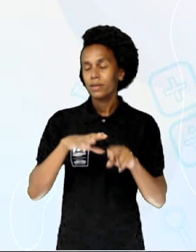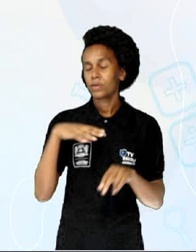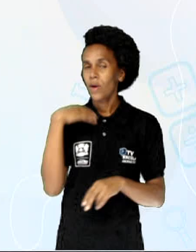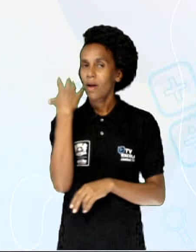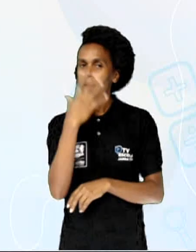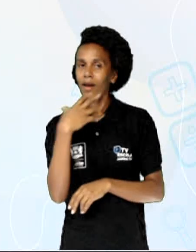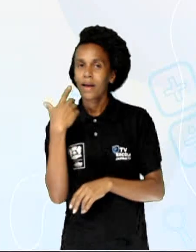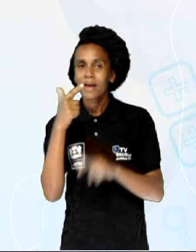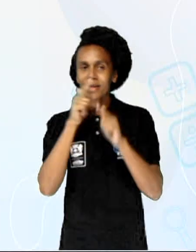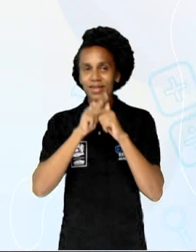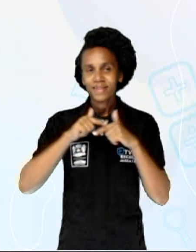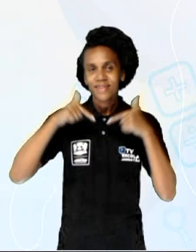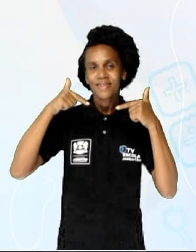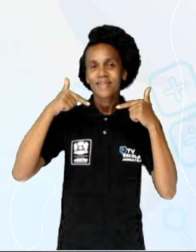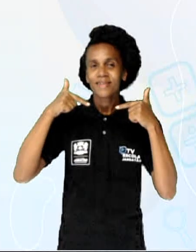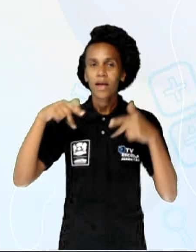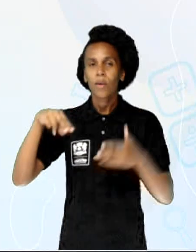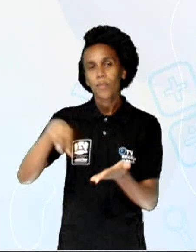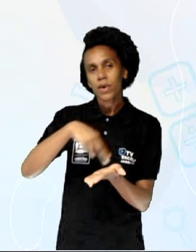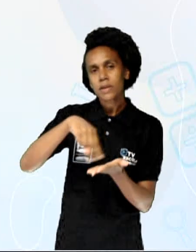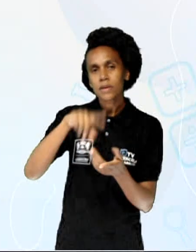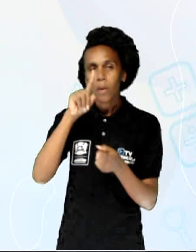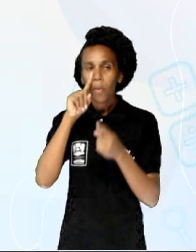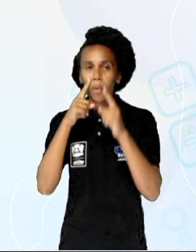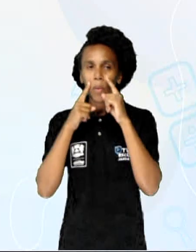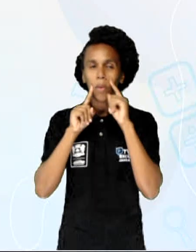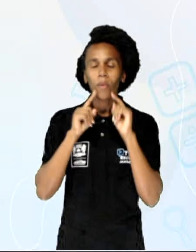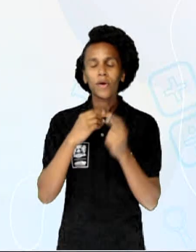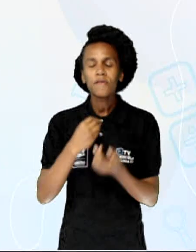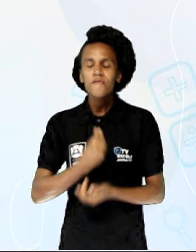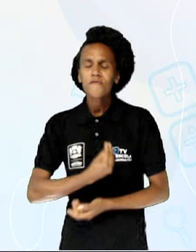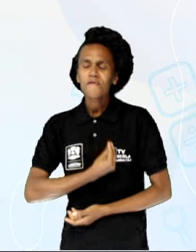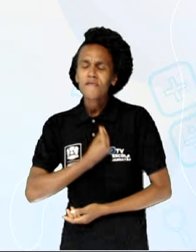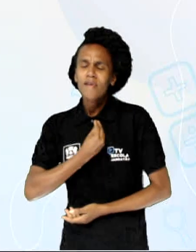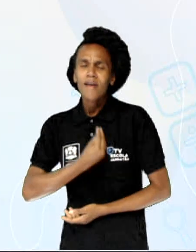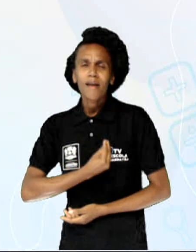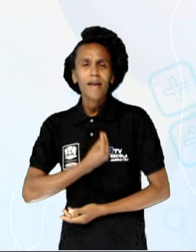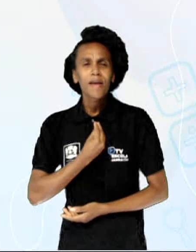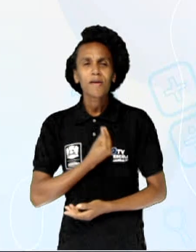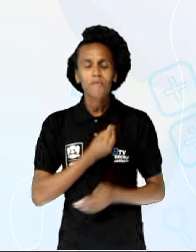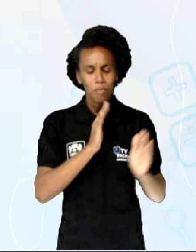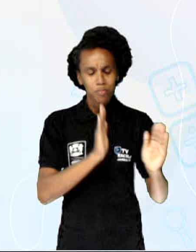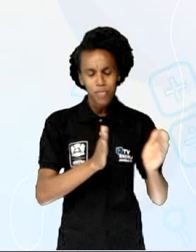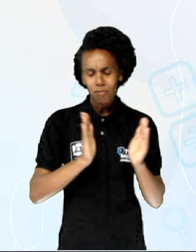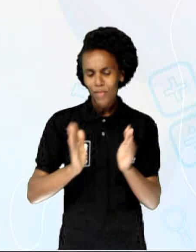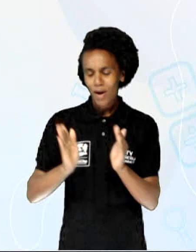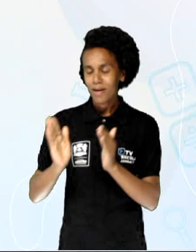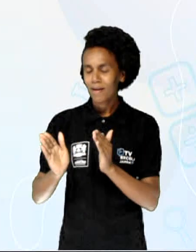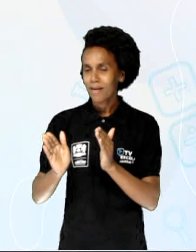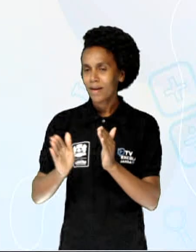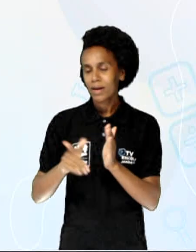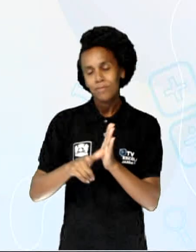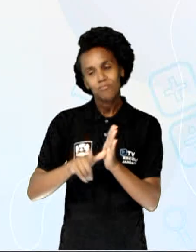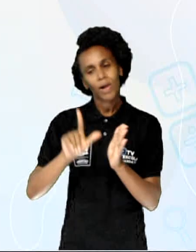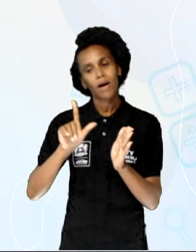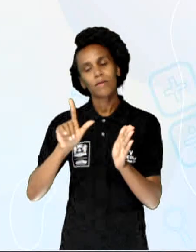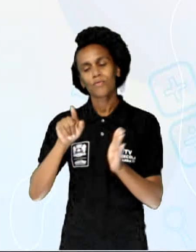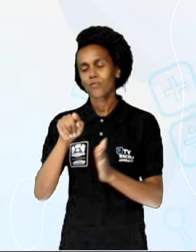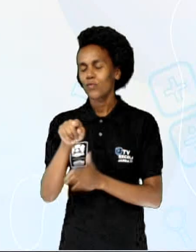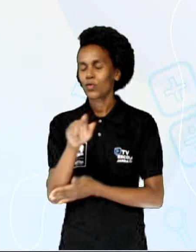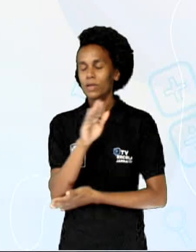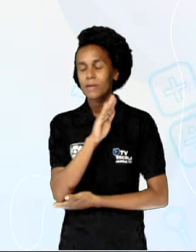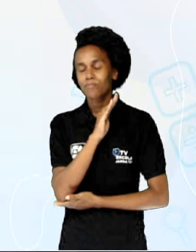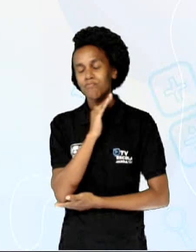dance, chore e vive intensamente cada momento da sua vida, antes que a cortina se feche e a